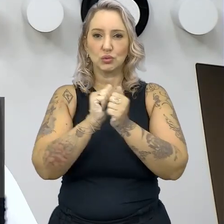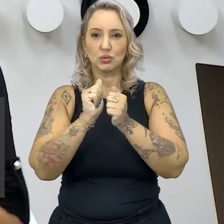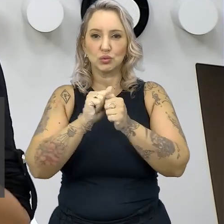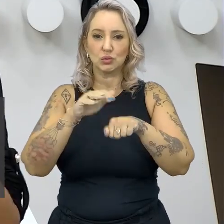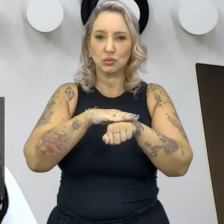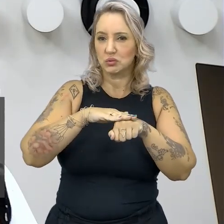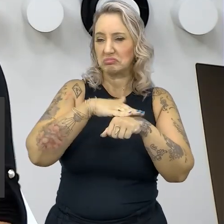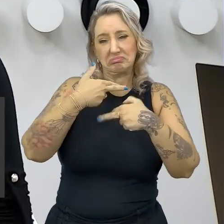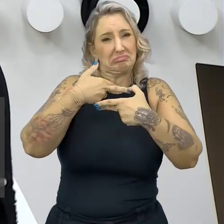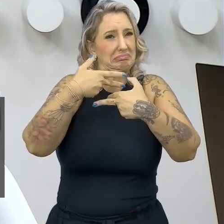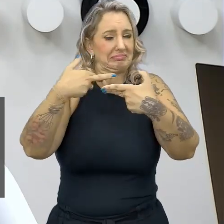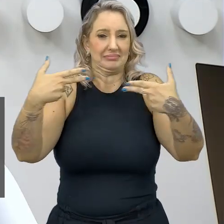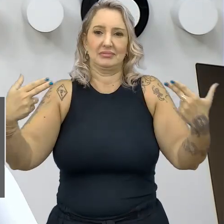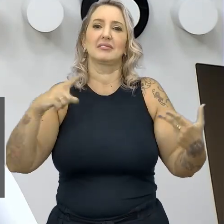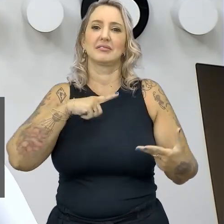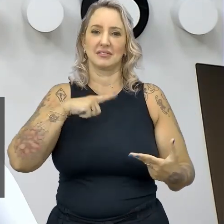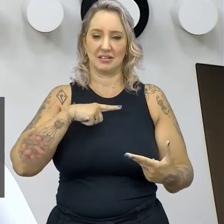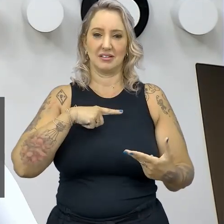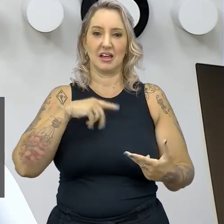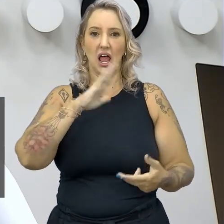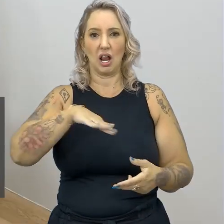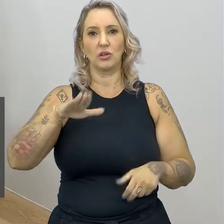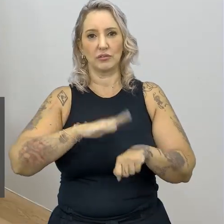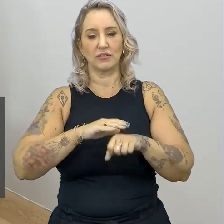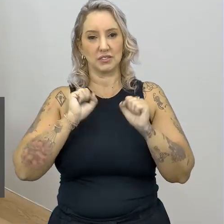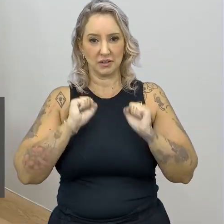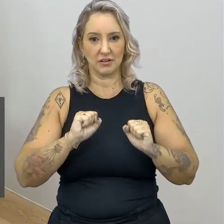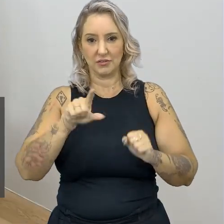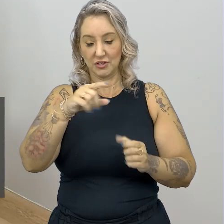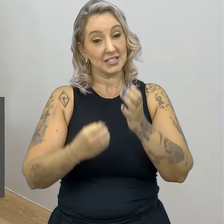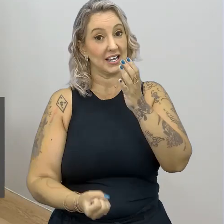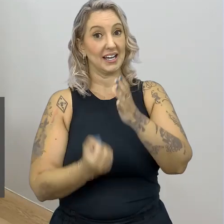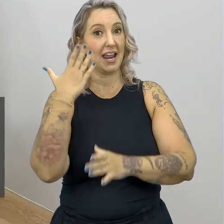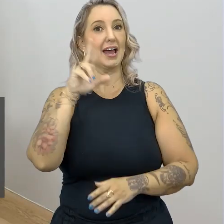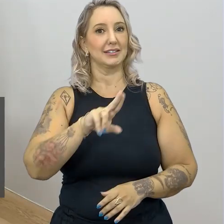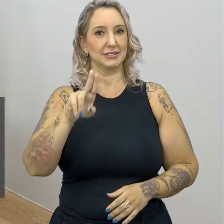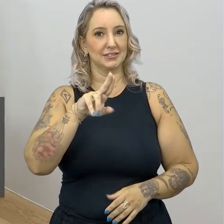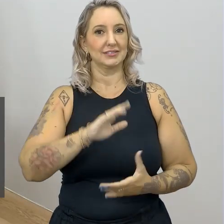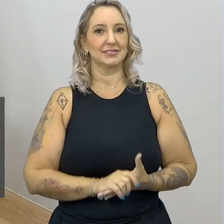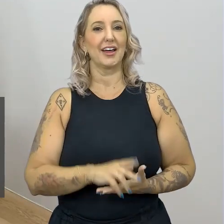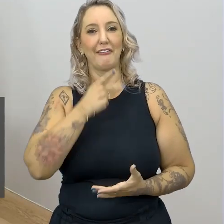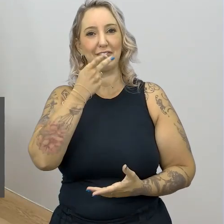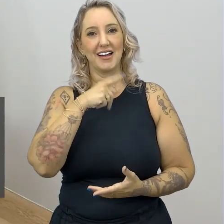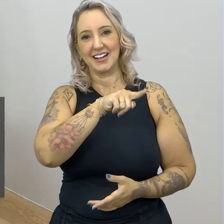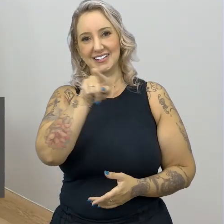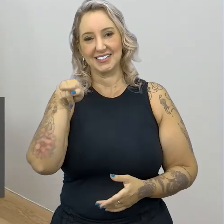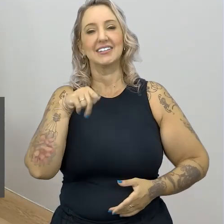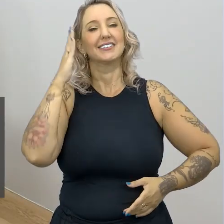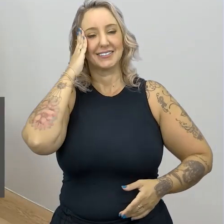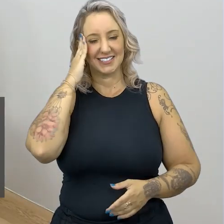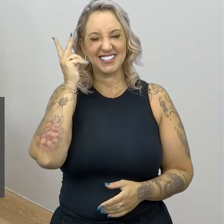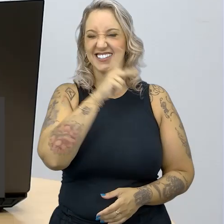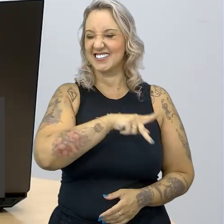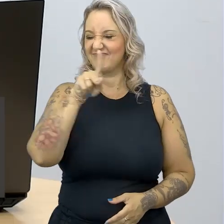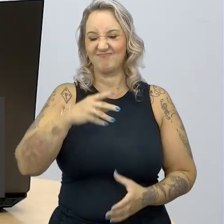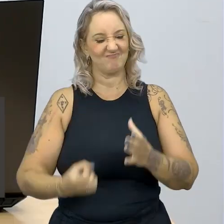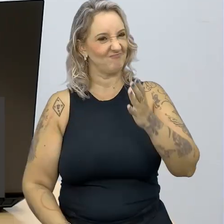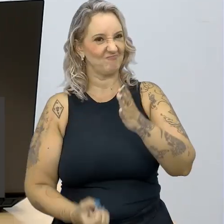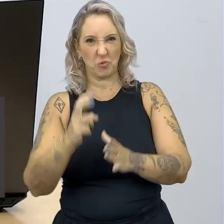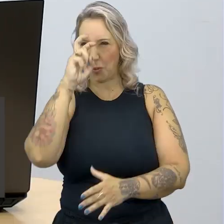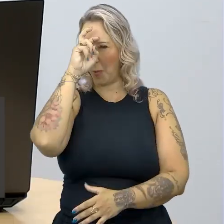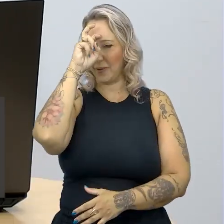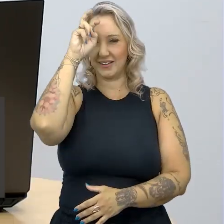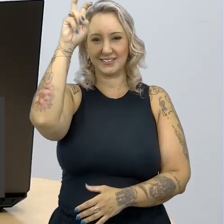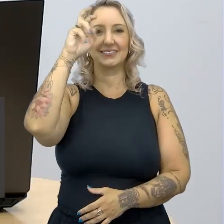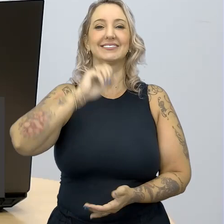alunos, enfim, tem uma série de coisas que o aluno pode fazer, né? Gente, seja criativo, tá? É só isso que eu falo, que eu sei que o professor é muito criativo,